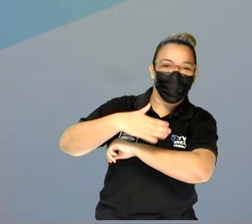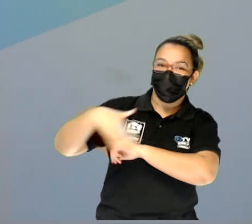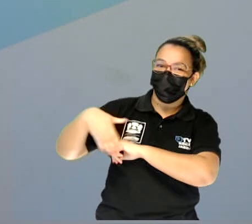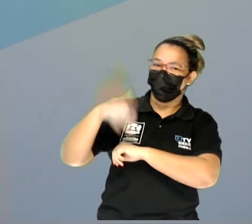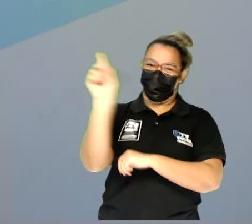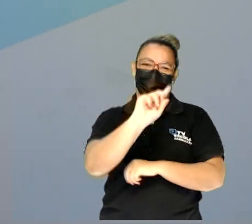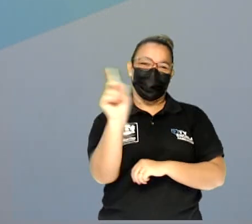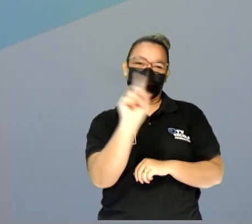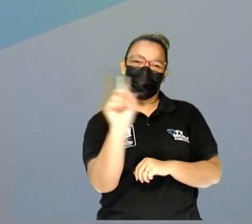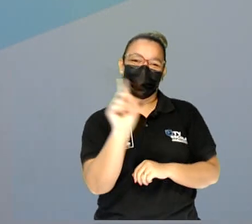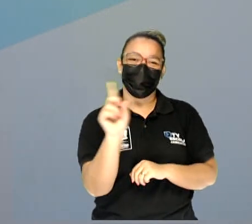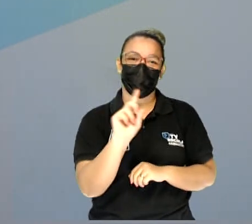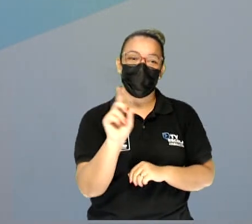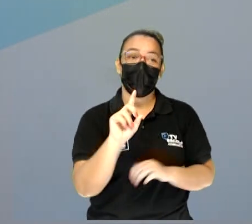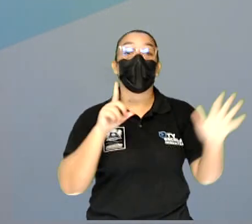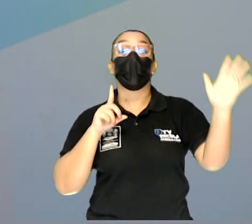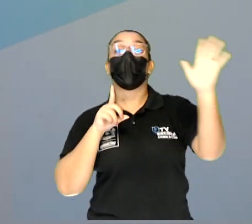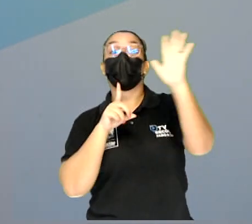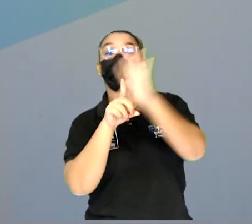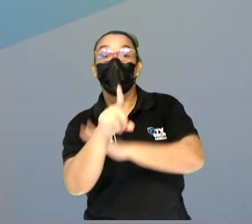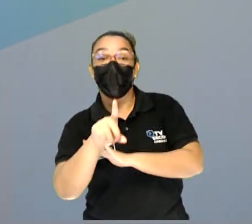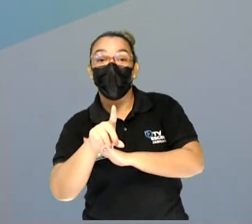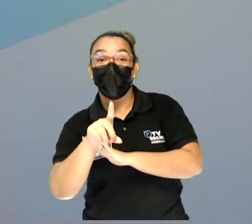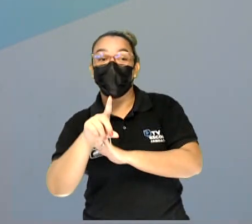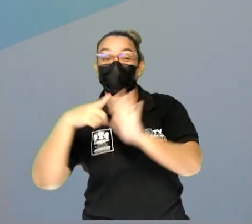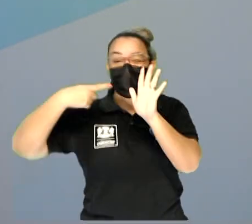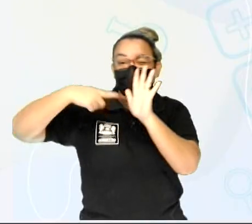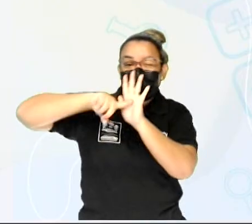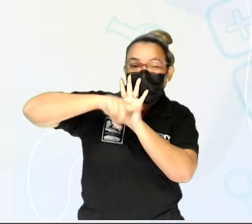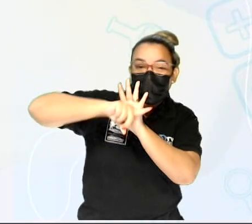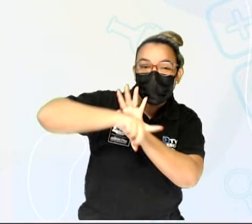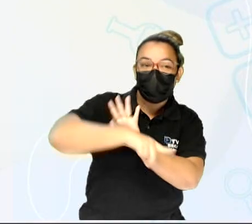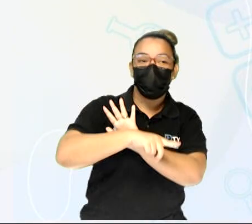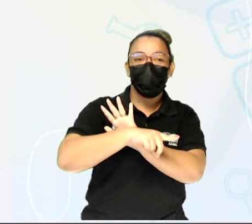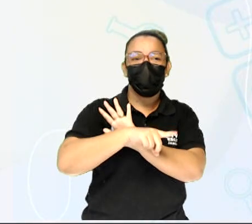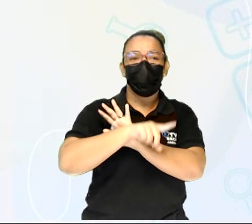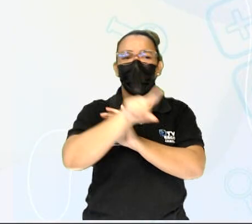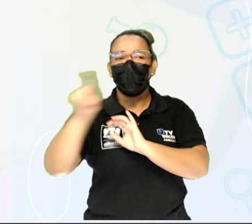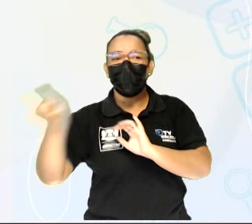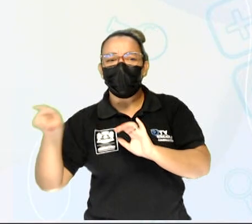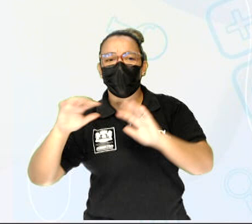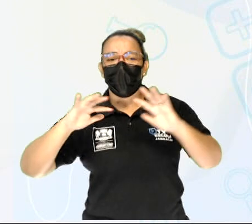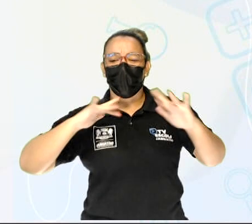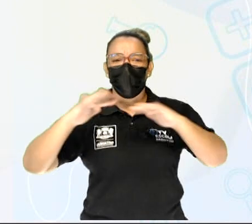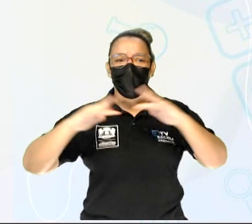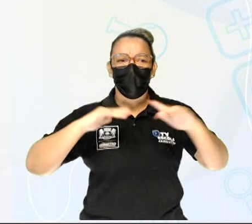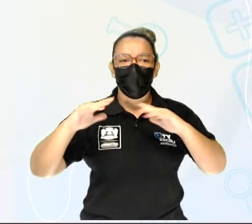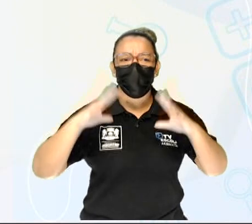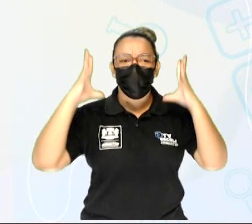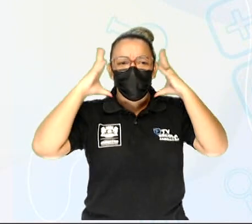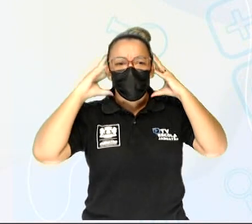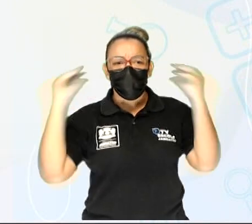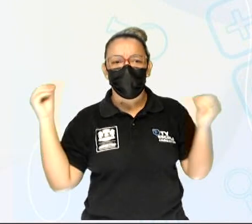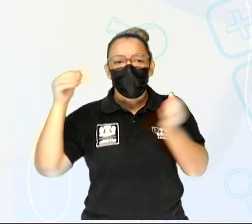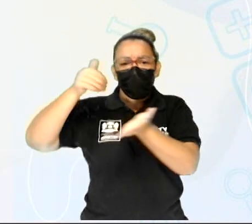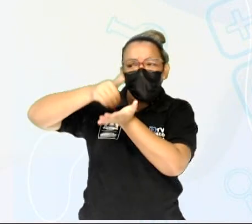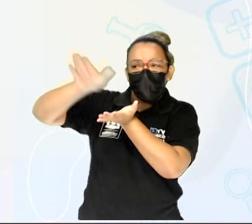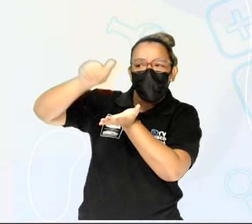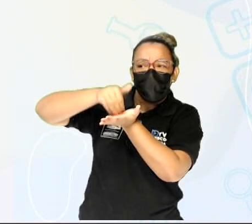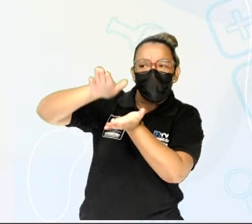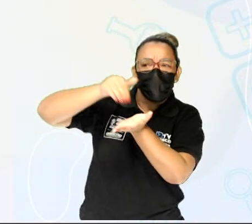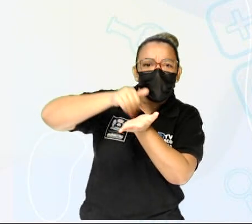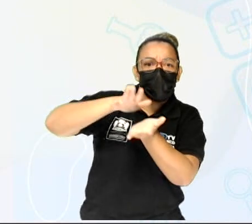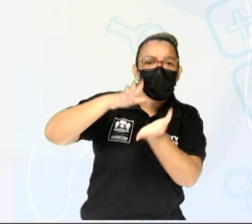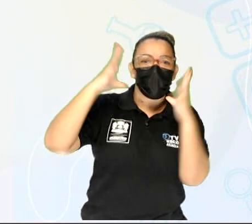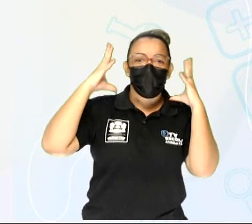Não. A pergunta é mais preciosa. O que foi que provocou a mobilização pela expulsão